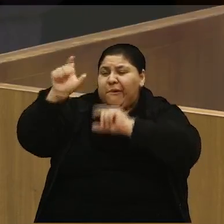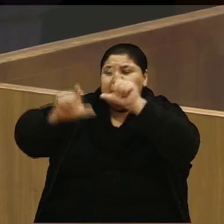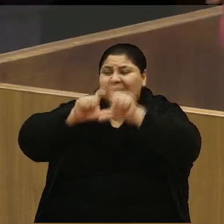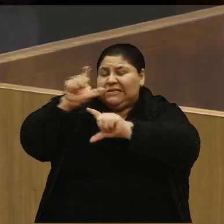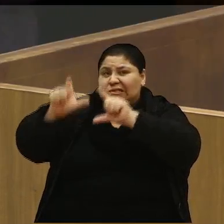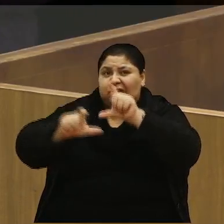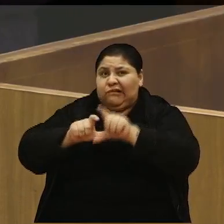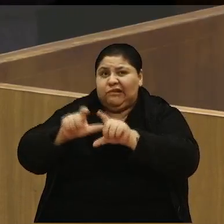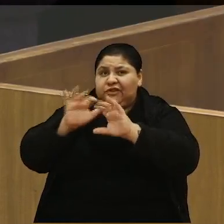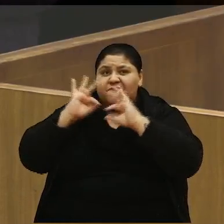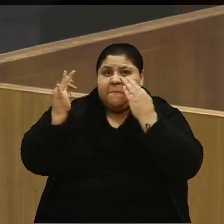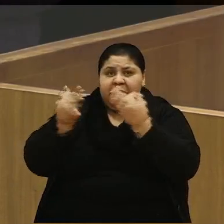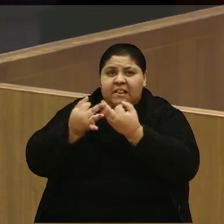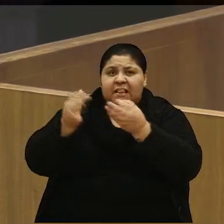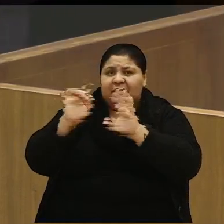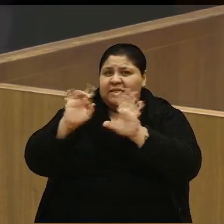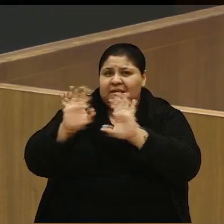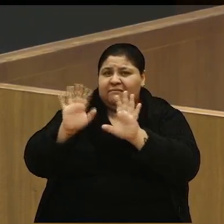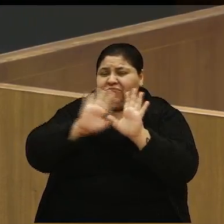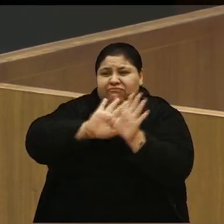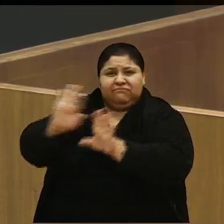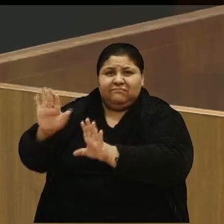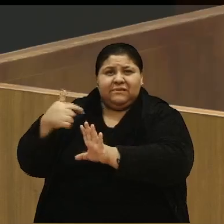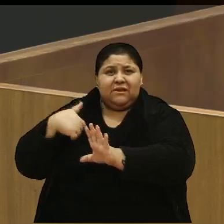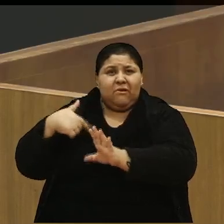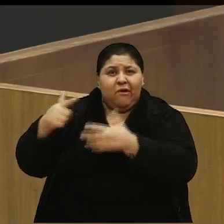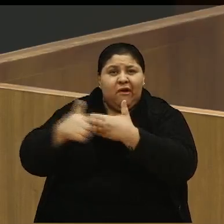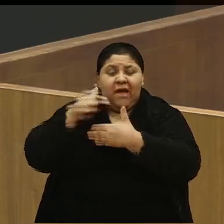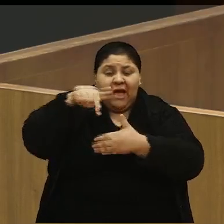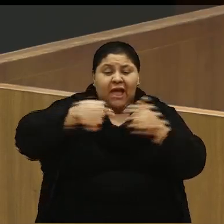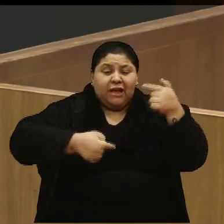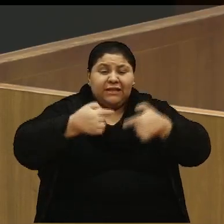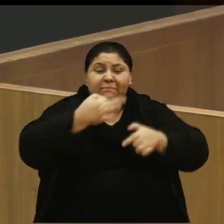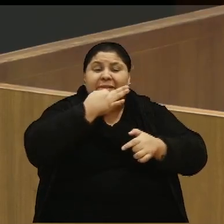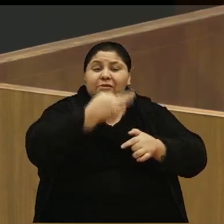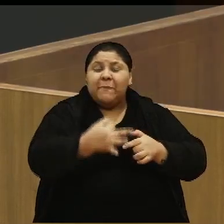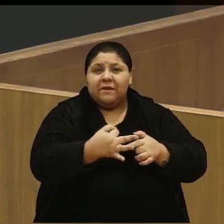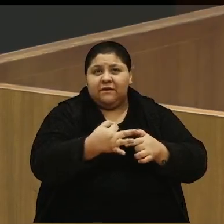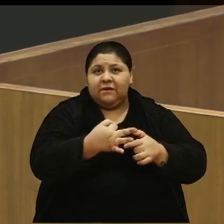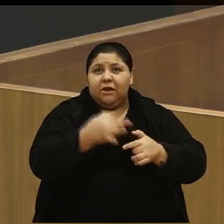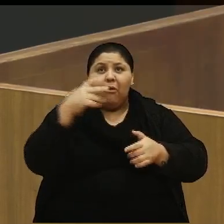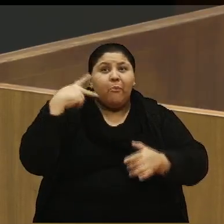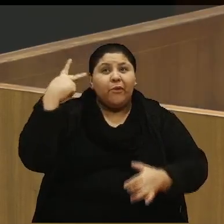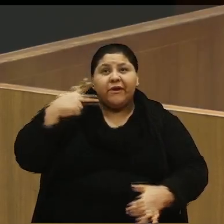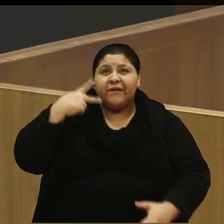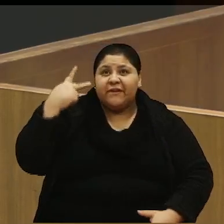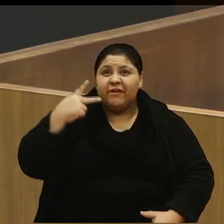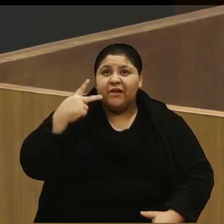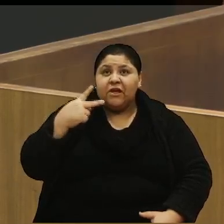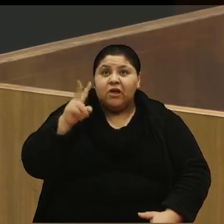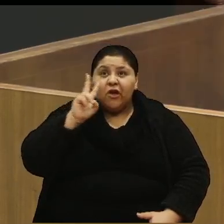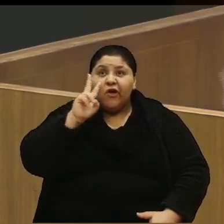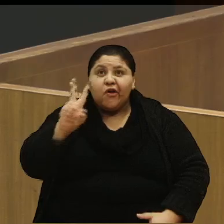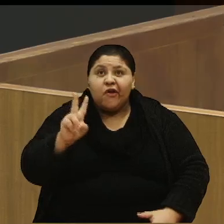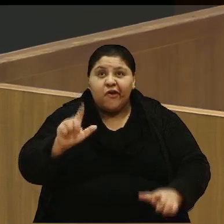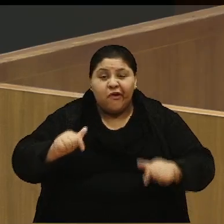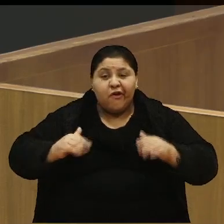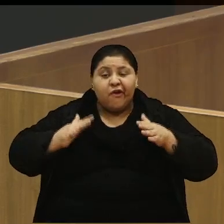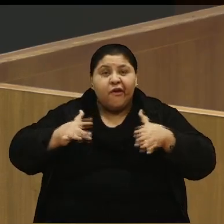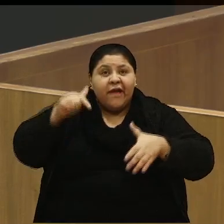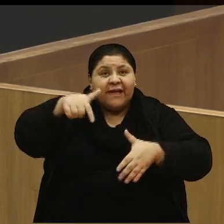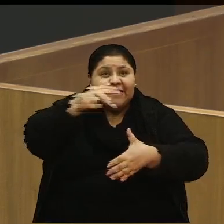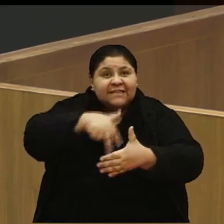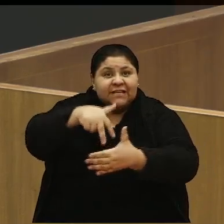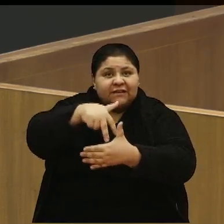de questão familiar, não me cabe isso aqui, eu estou aqui debatendo a opinião política, a visão, os fatos trazidos nessa